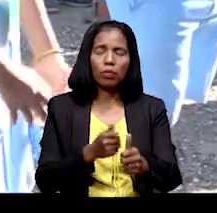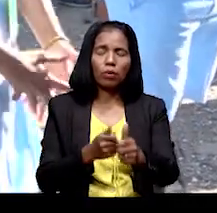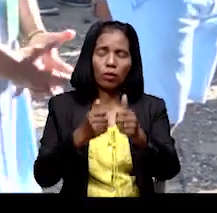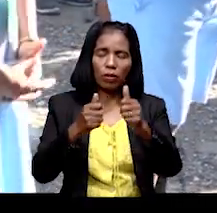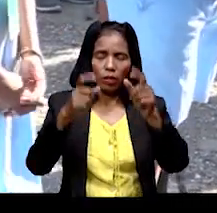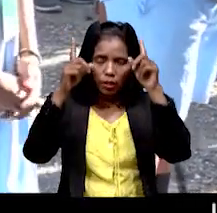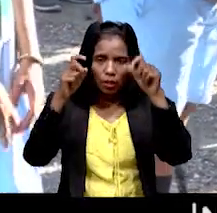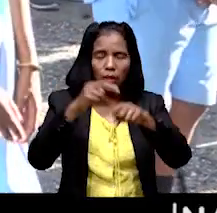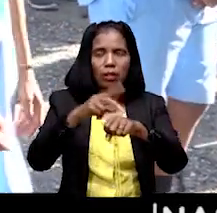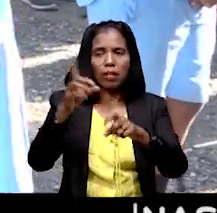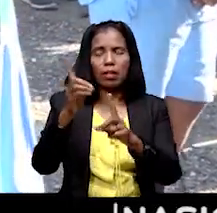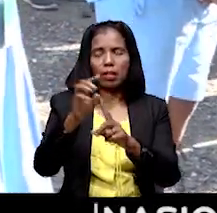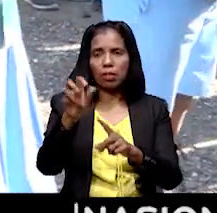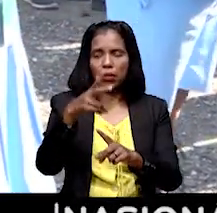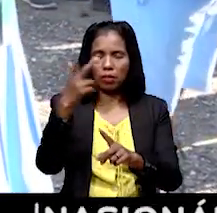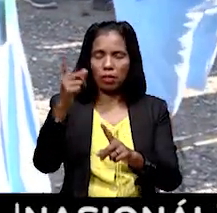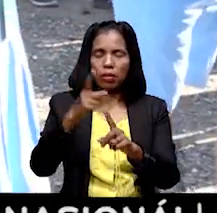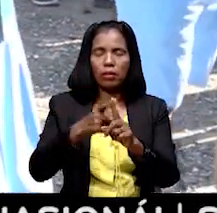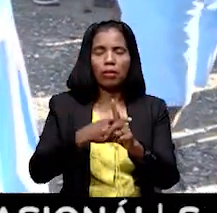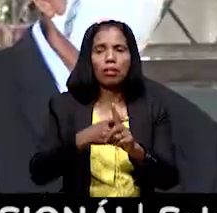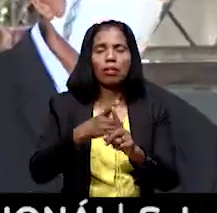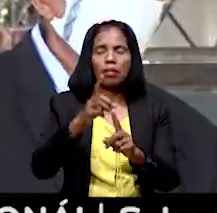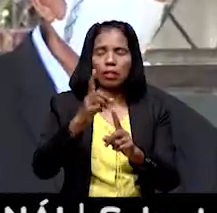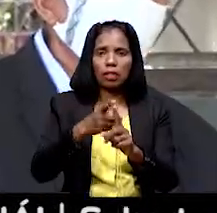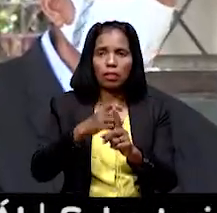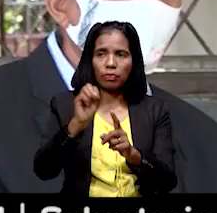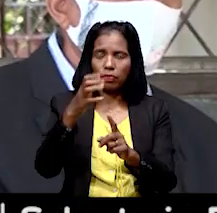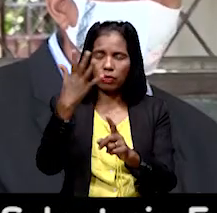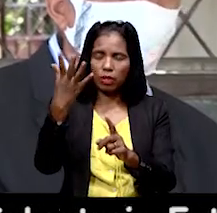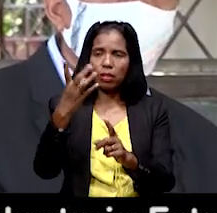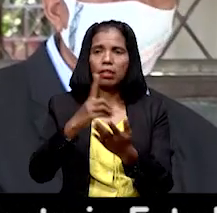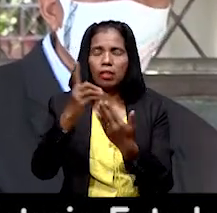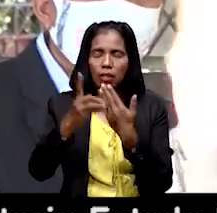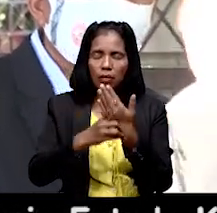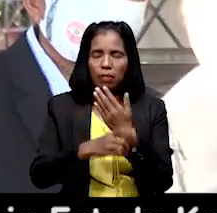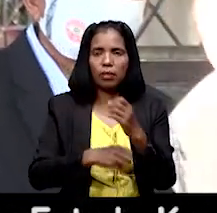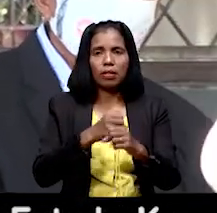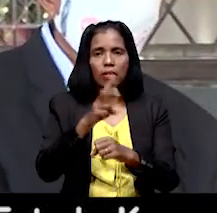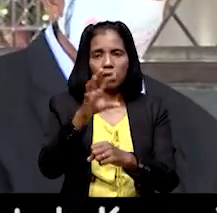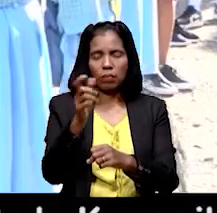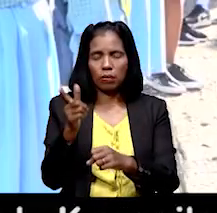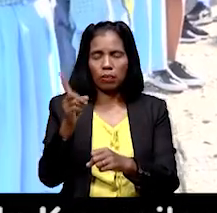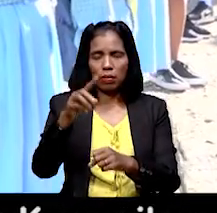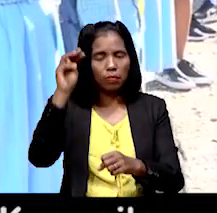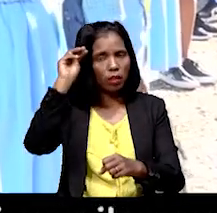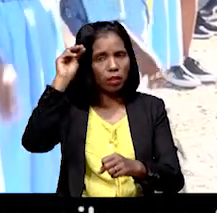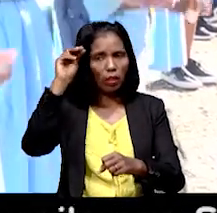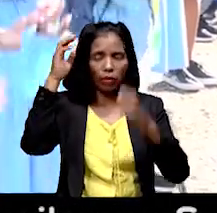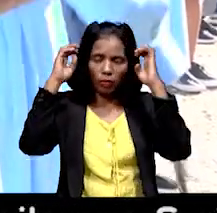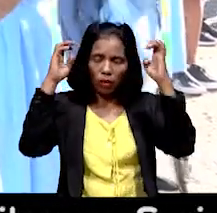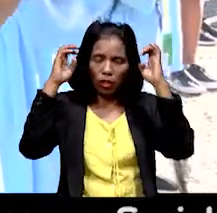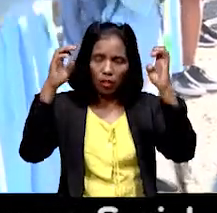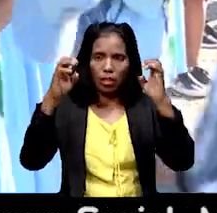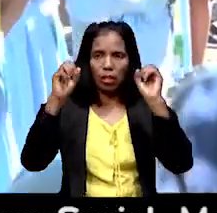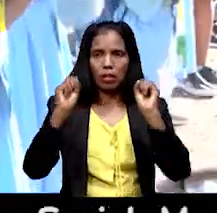to Lorenz Sanur Sint Lima, funa dezembro, tina ringrua Ranur Sint Ida. Tambane, banhira Ministério da Educação fosse resultado exame, PNTL